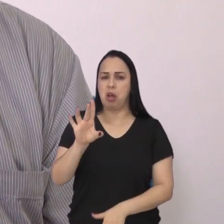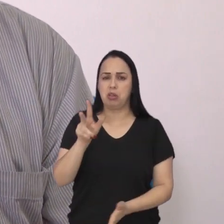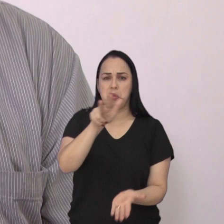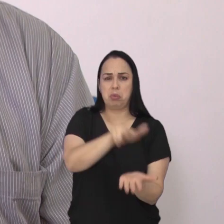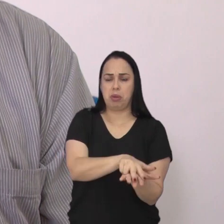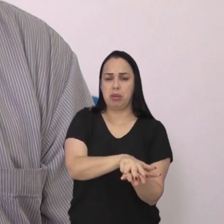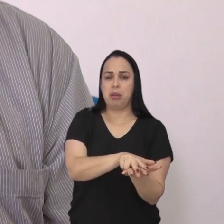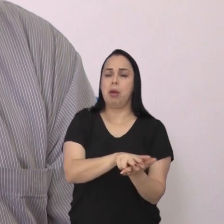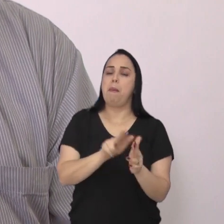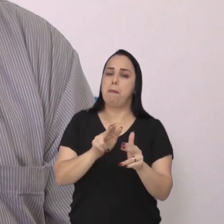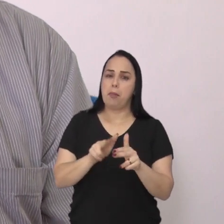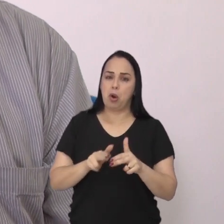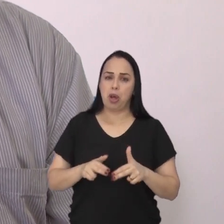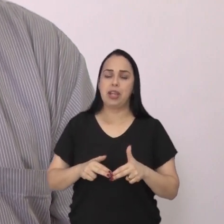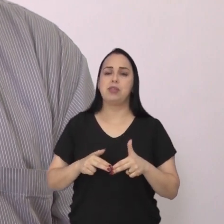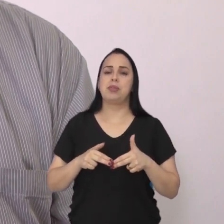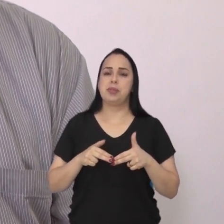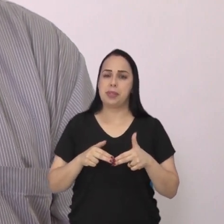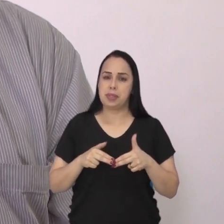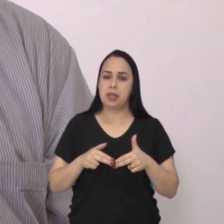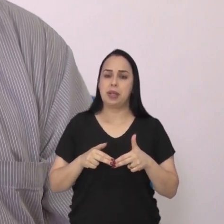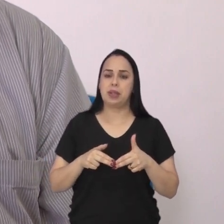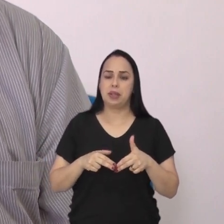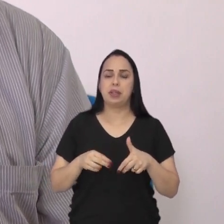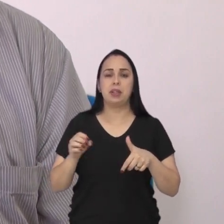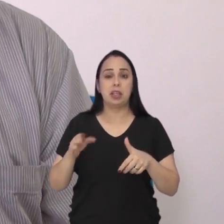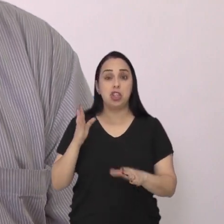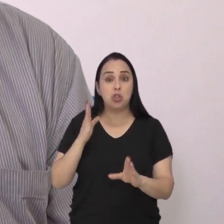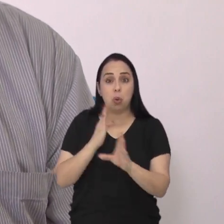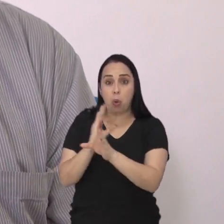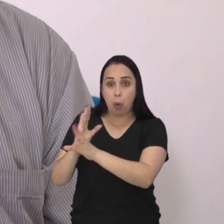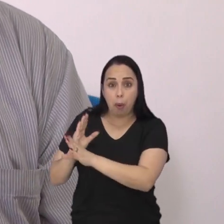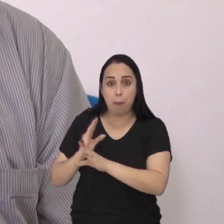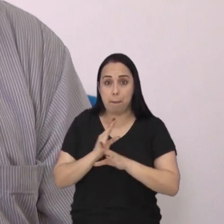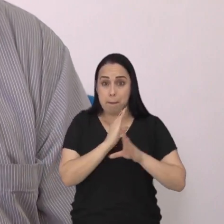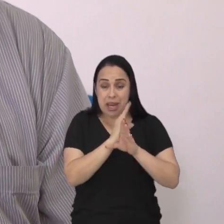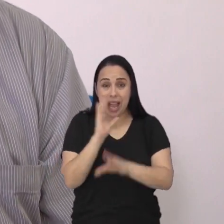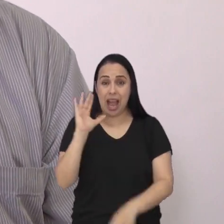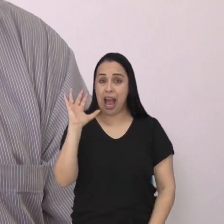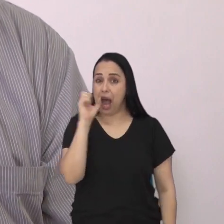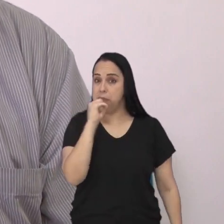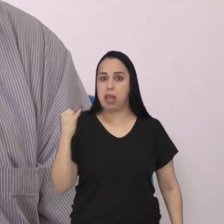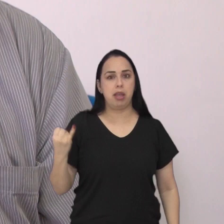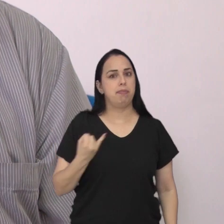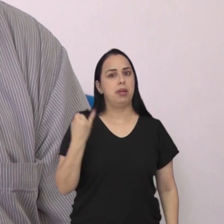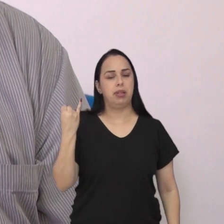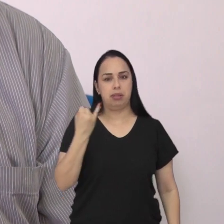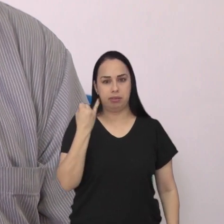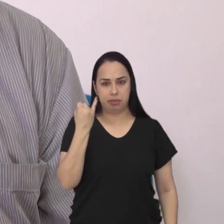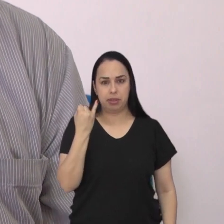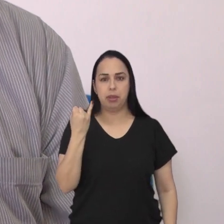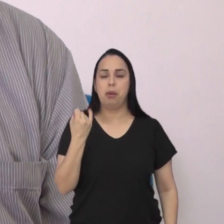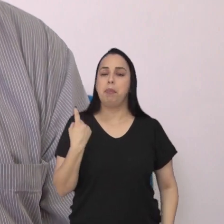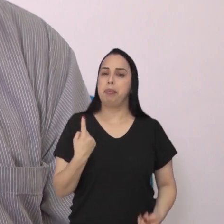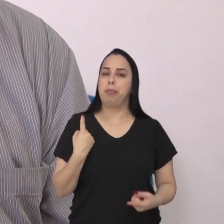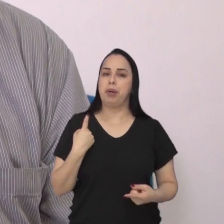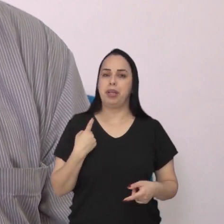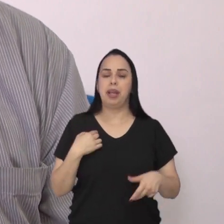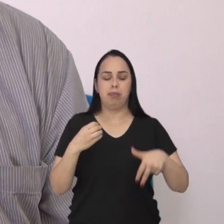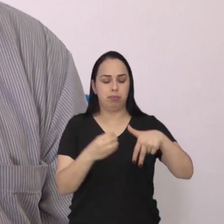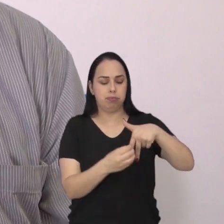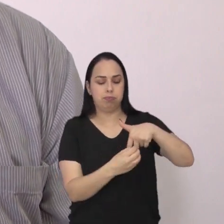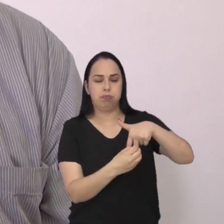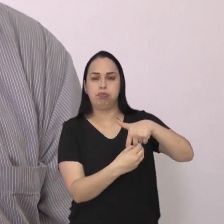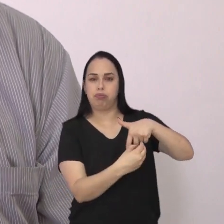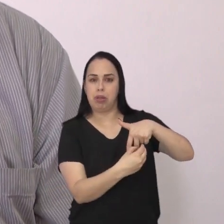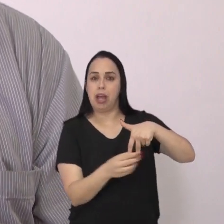semana. Então, o acompanhamento, a velocidade desse diagnóstico, né, e o pós foi muito importante, porque a partir da